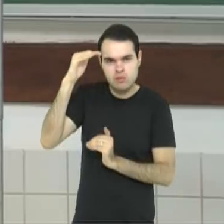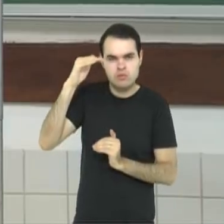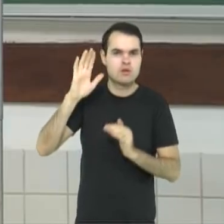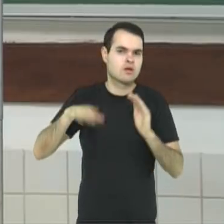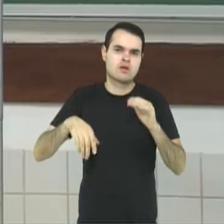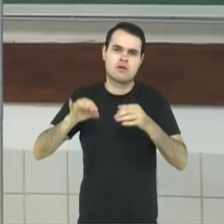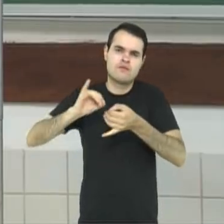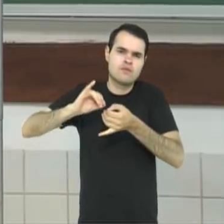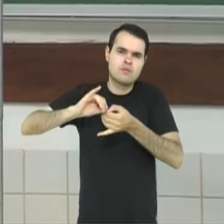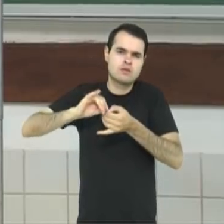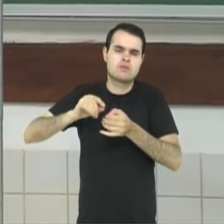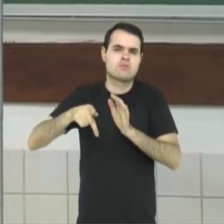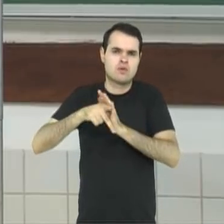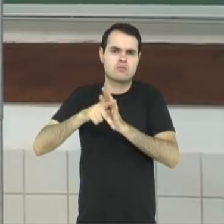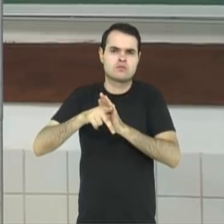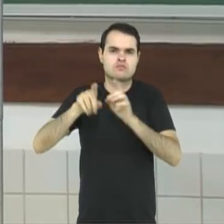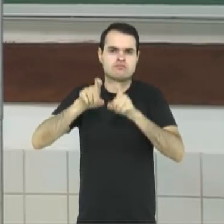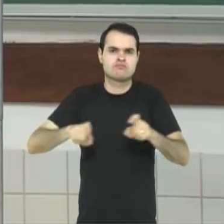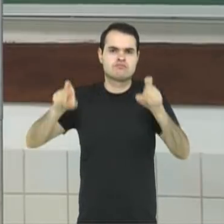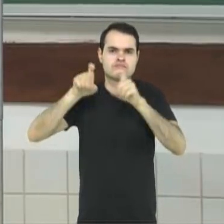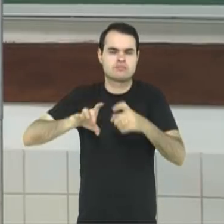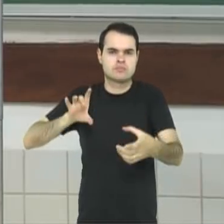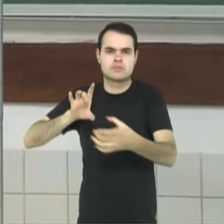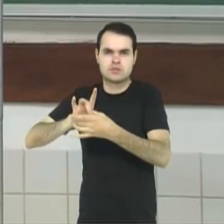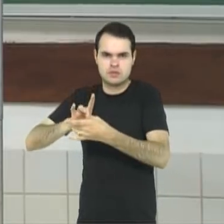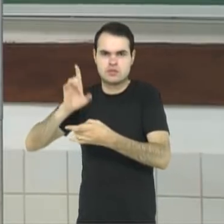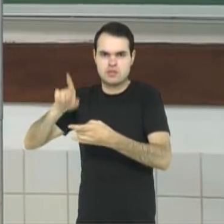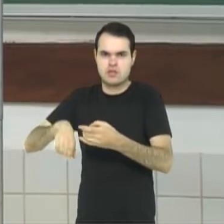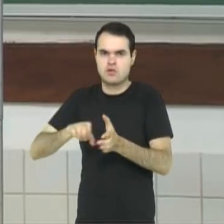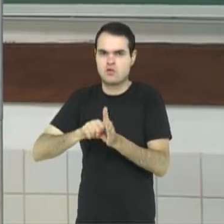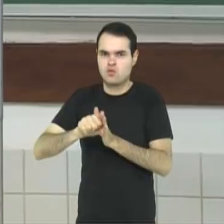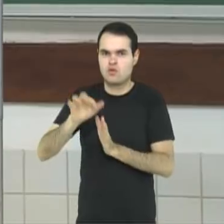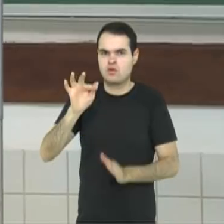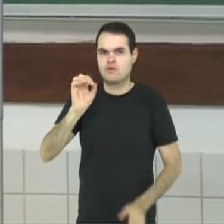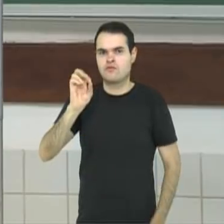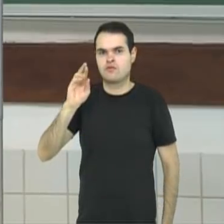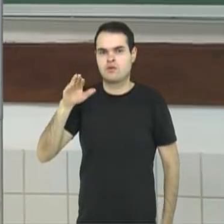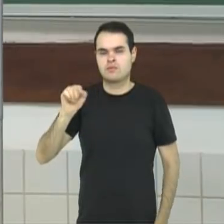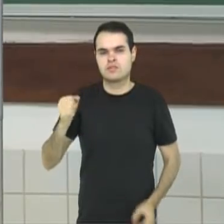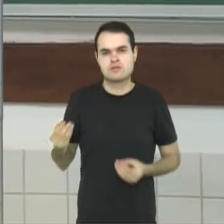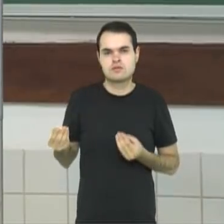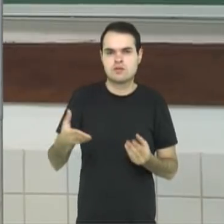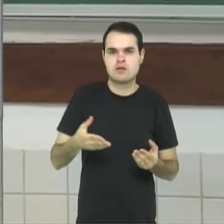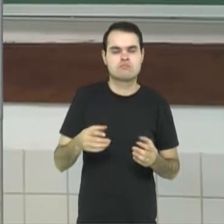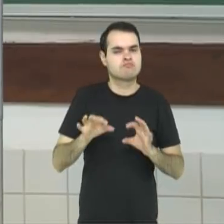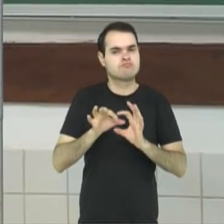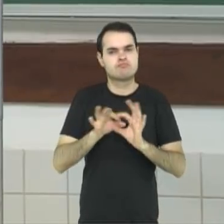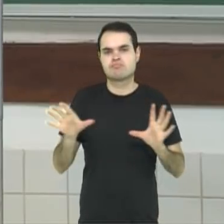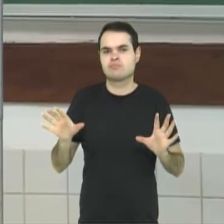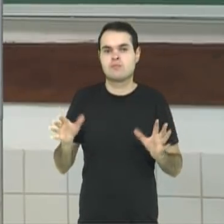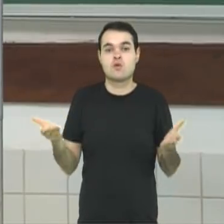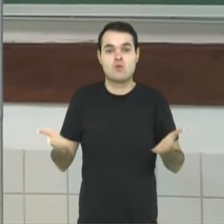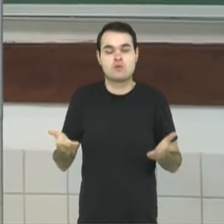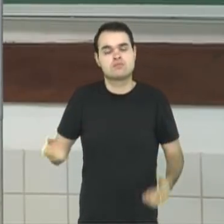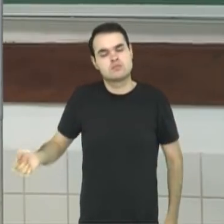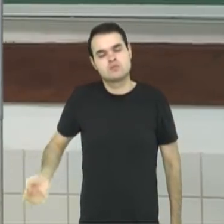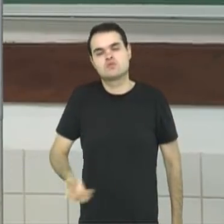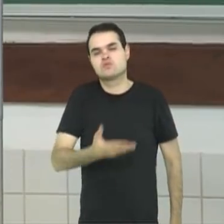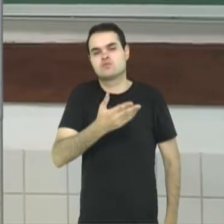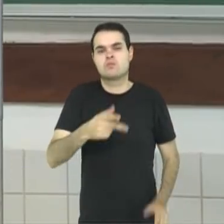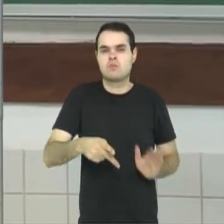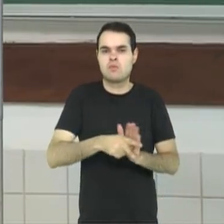Essa ferramenta digital, né, que a gente chama de Google Forms, oferece várias possibilidades. Né? Com isso, a gente inova também na